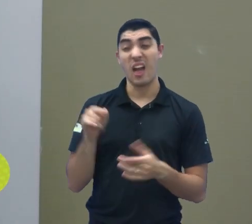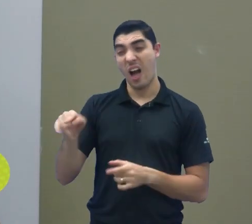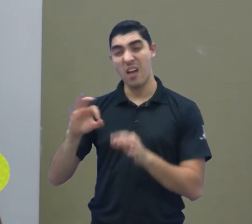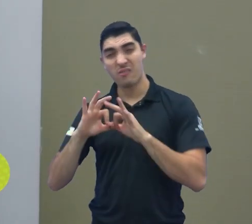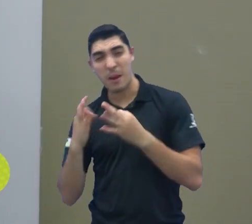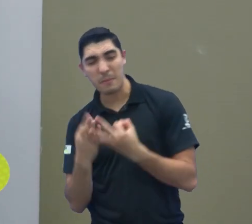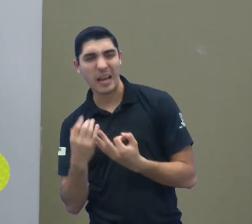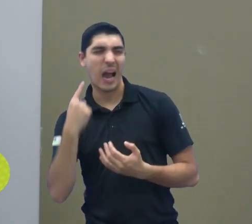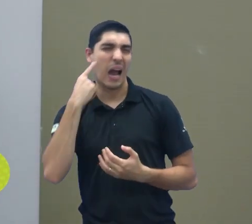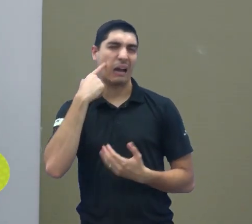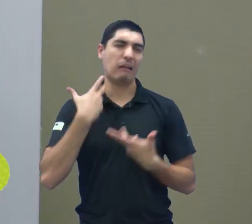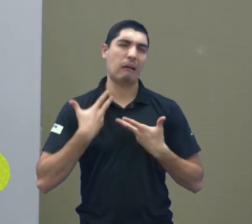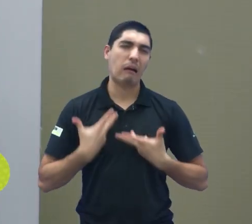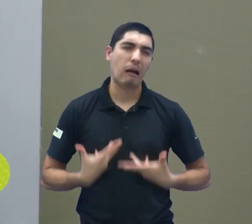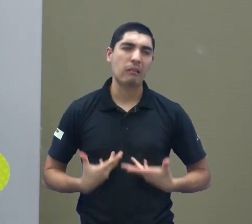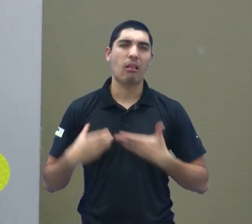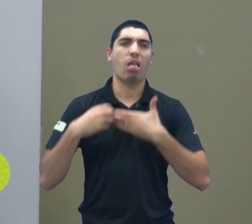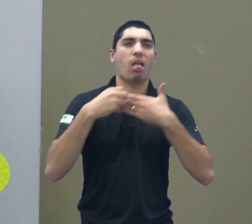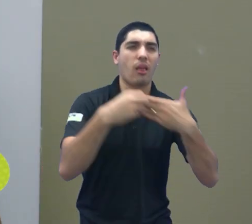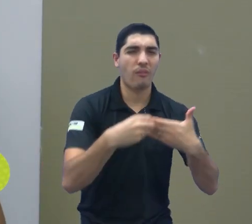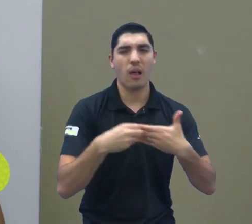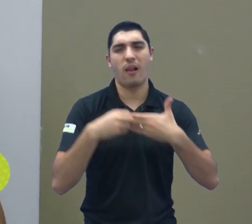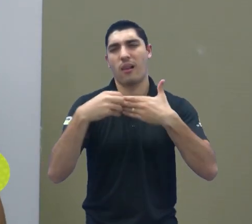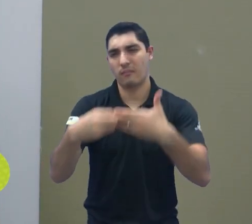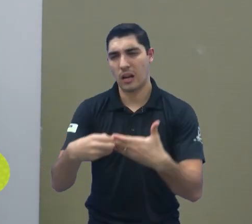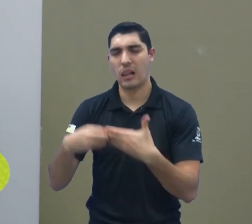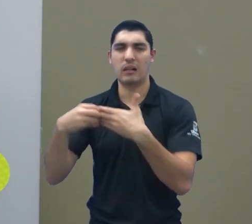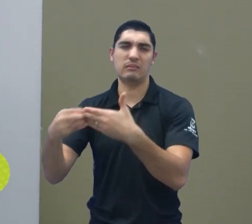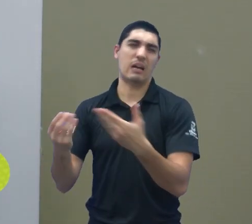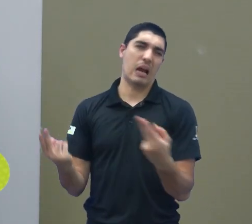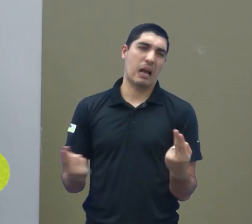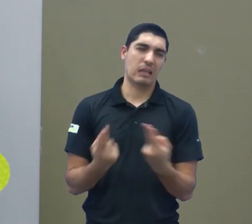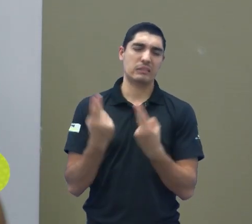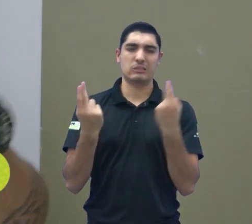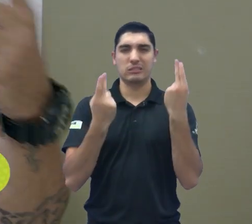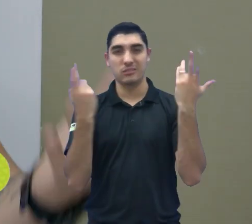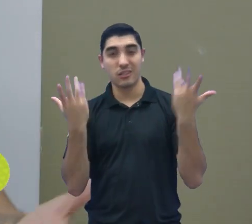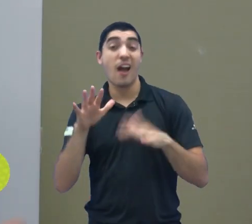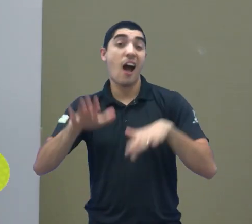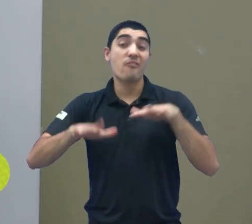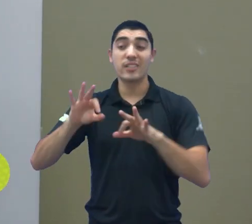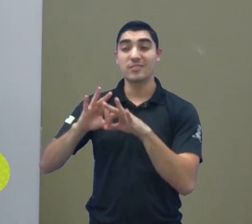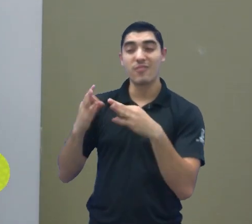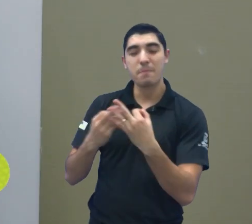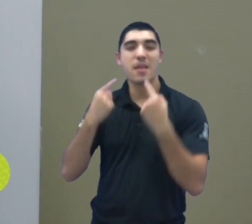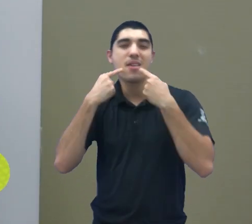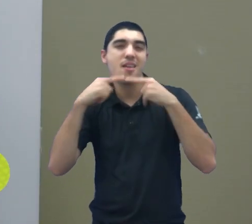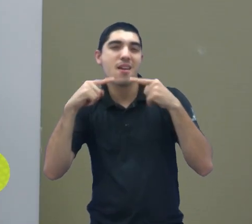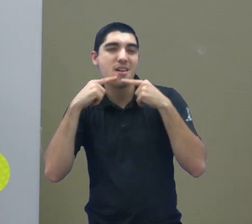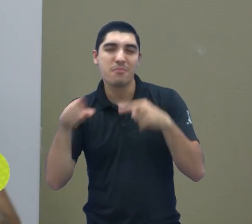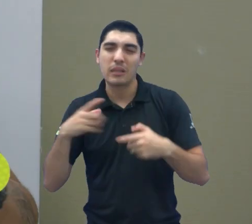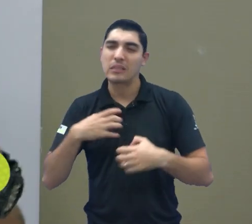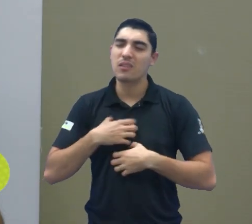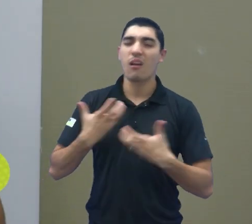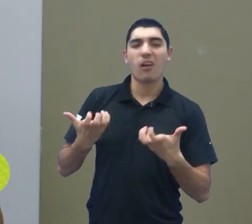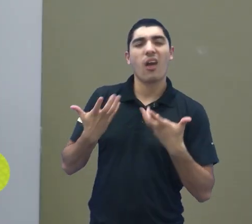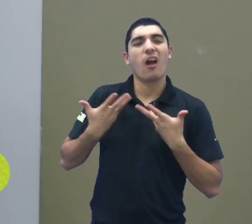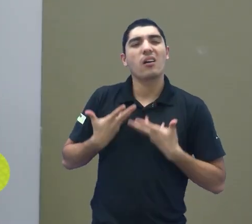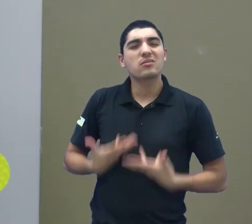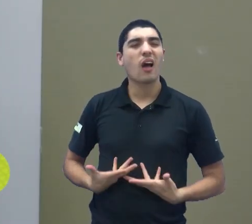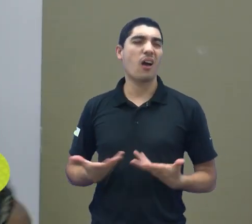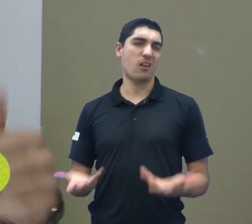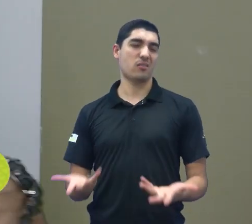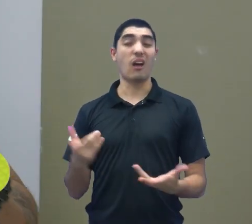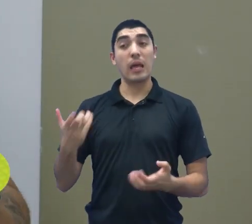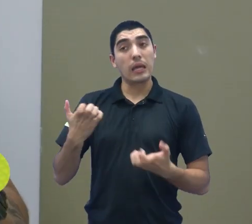sendo, nossa, mais um compromisso na semana, aquele dia que eu tinha de descanso, eu tenho que levar, mas a gente tenta, eu insisto